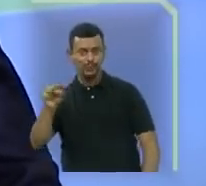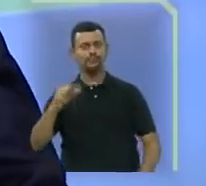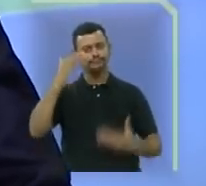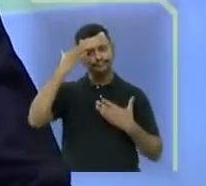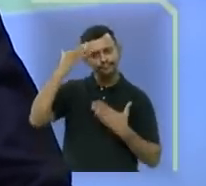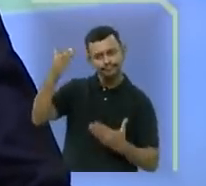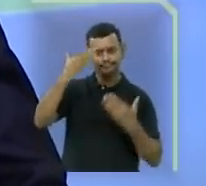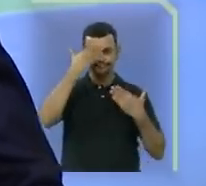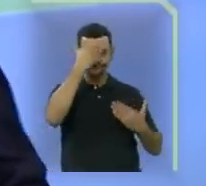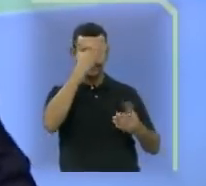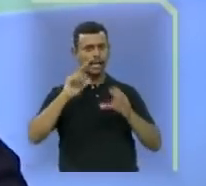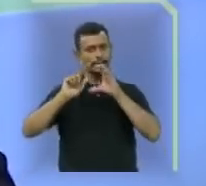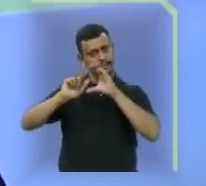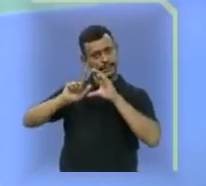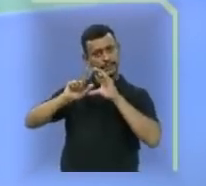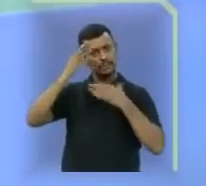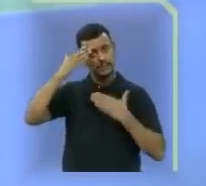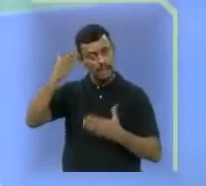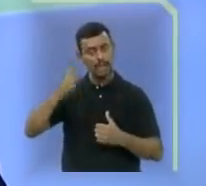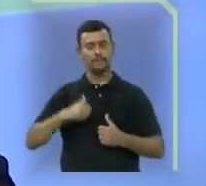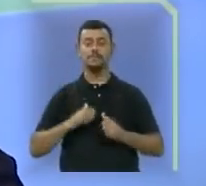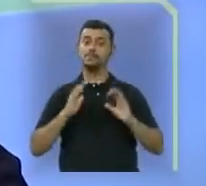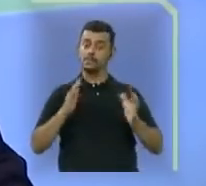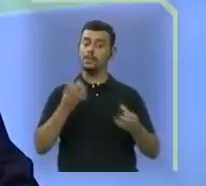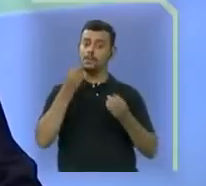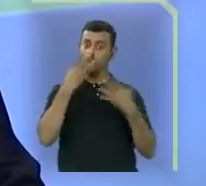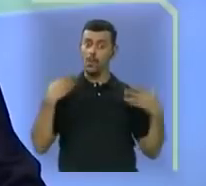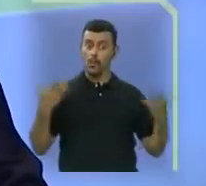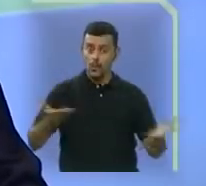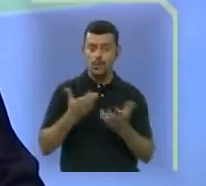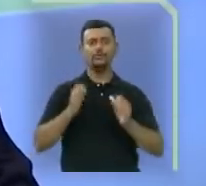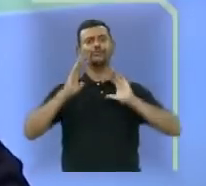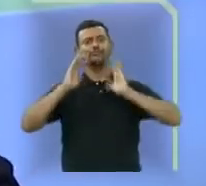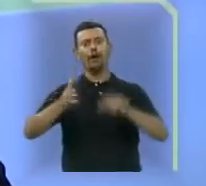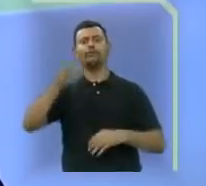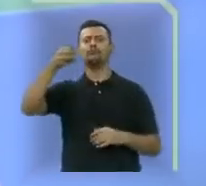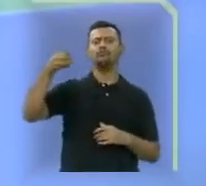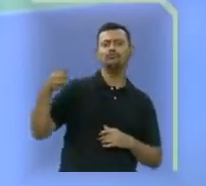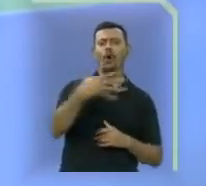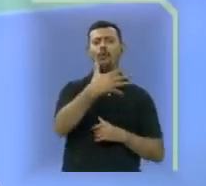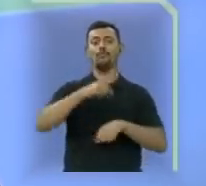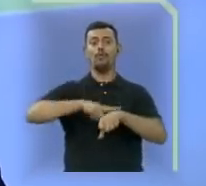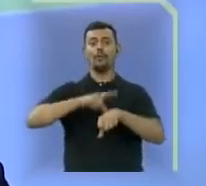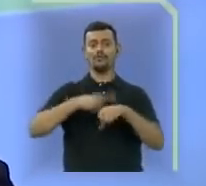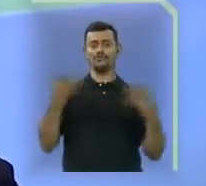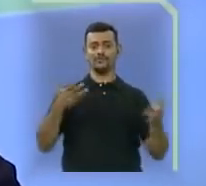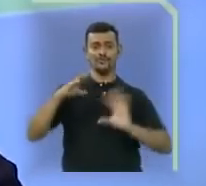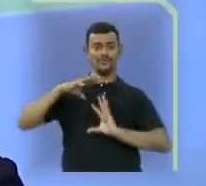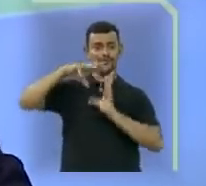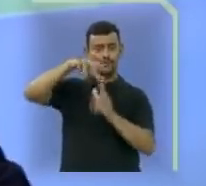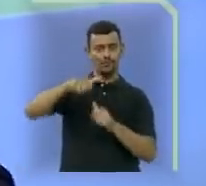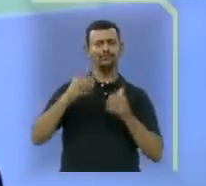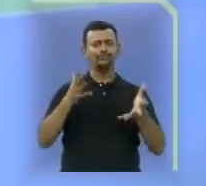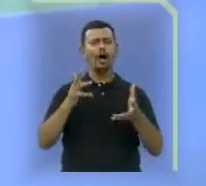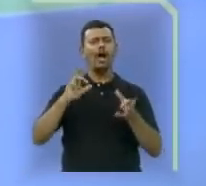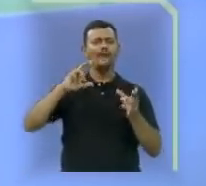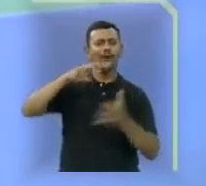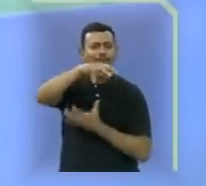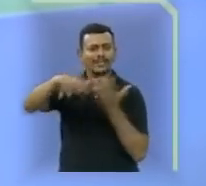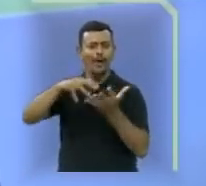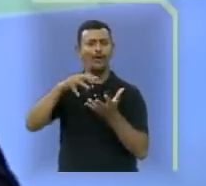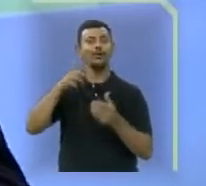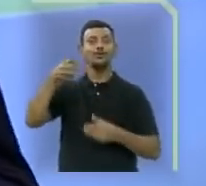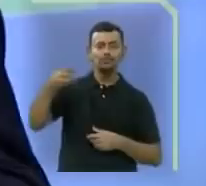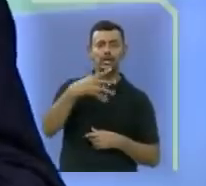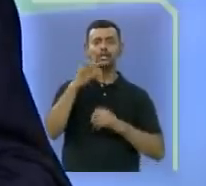pela oportunidade. Na realidade, nós estamos vivendo um novo momento no mundo, nós estamos vivendo a quarta revolução industrial, nós estamos vivendo uma